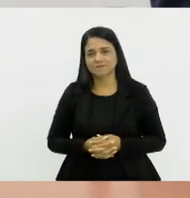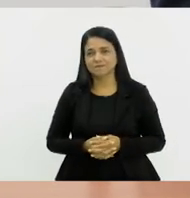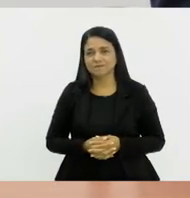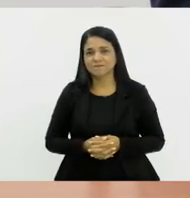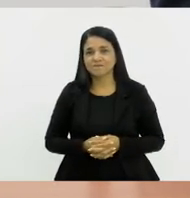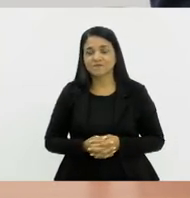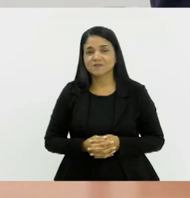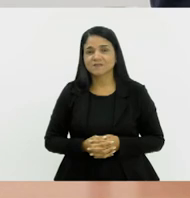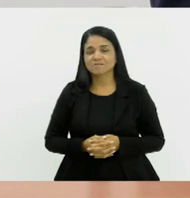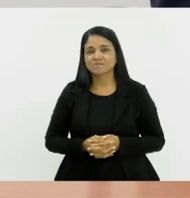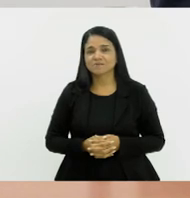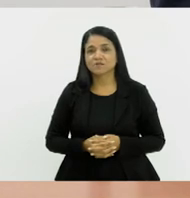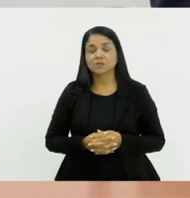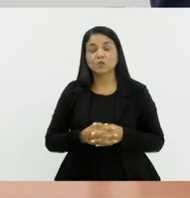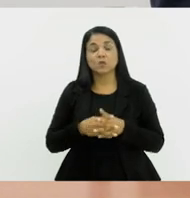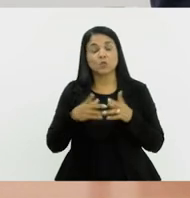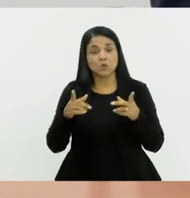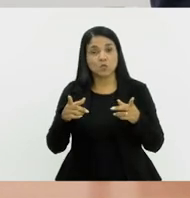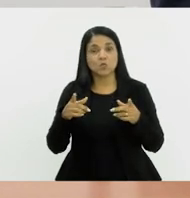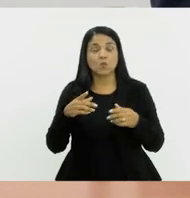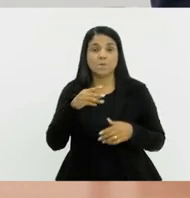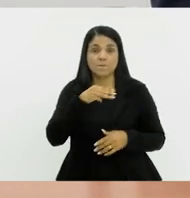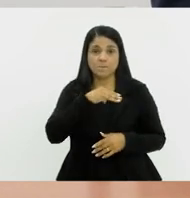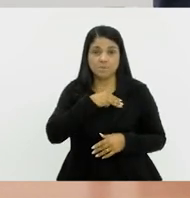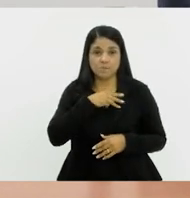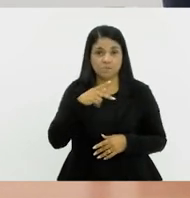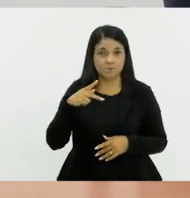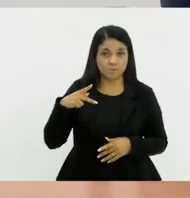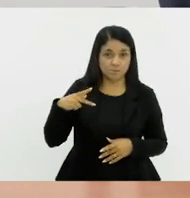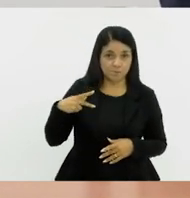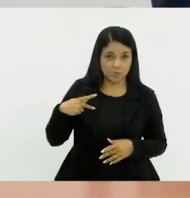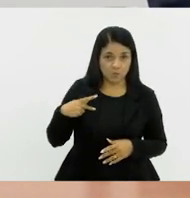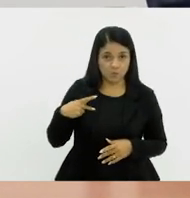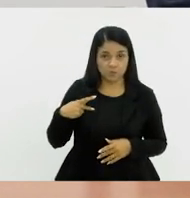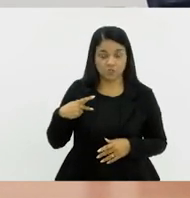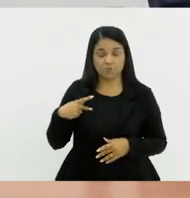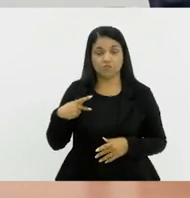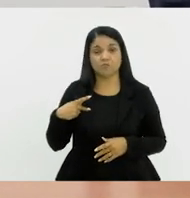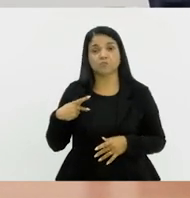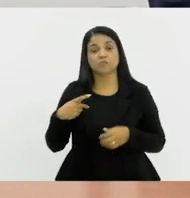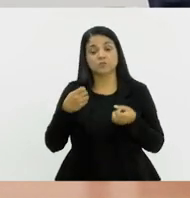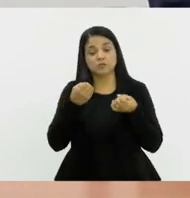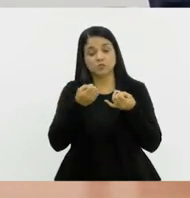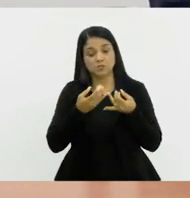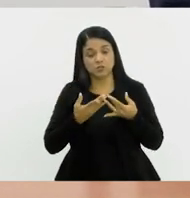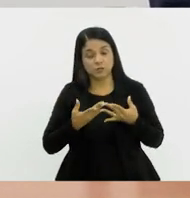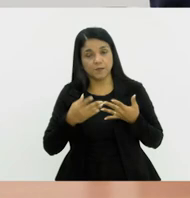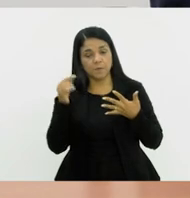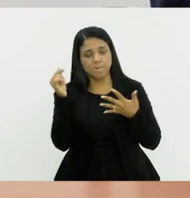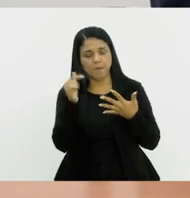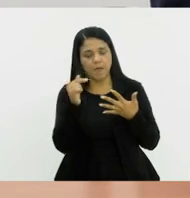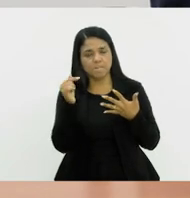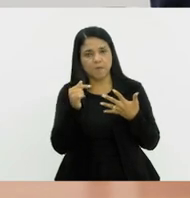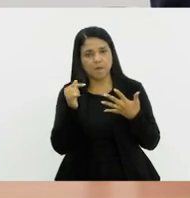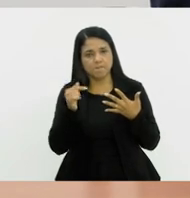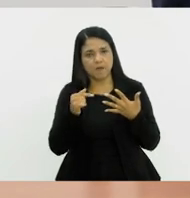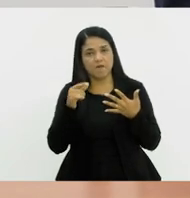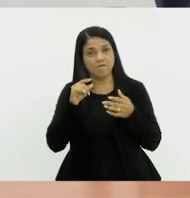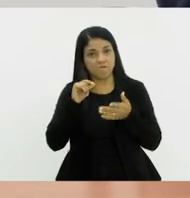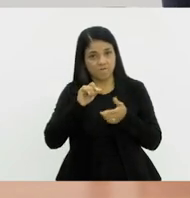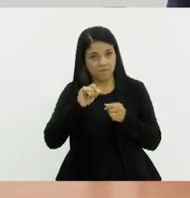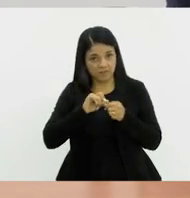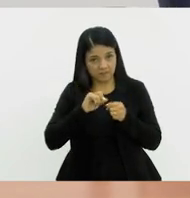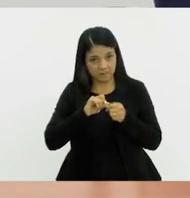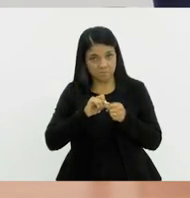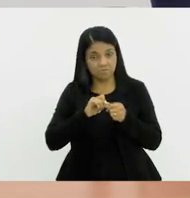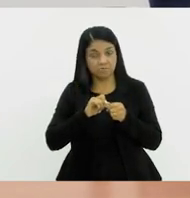a manifestação do Ministério Público, né, tem que fazer, só não, mas vai ser no sentido de que a